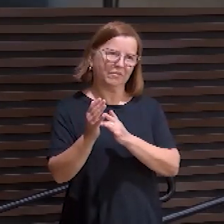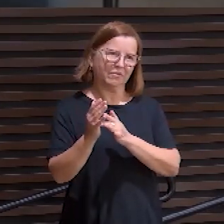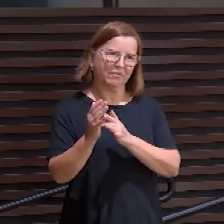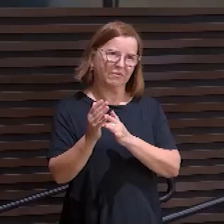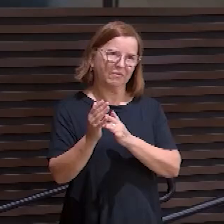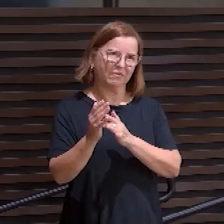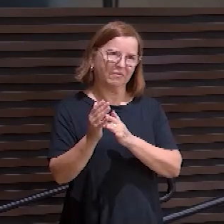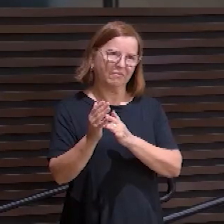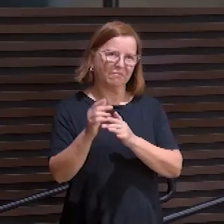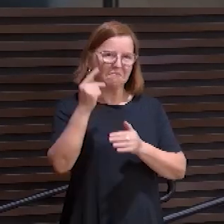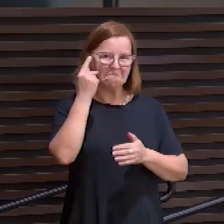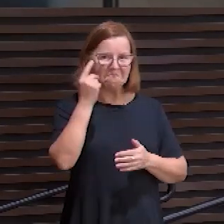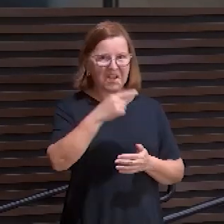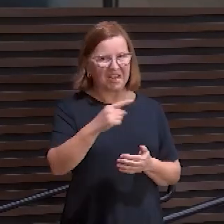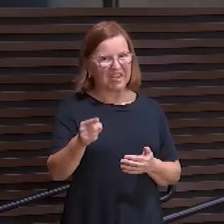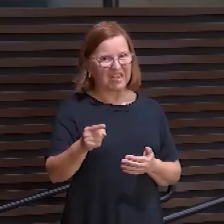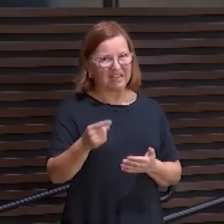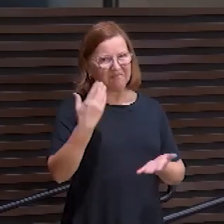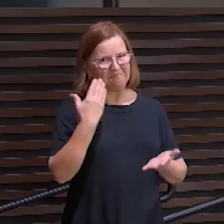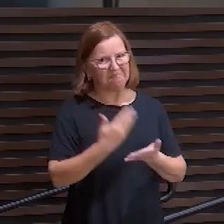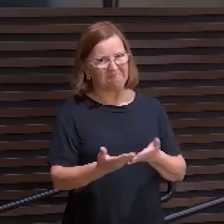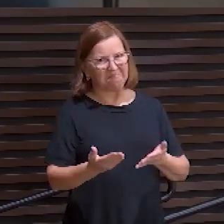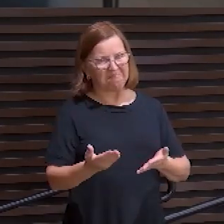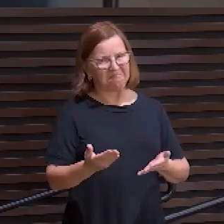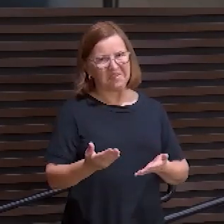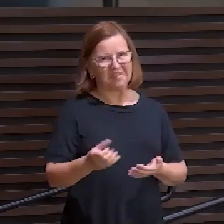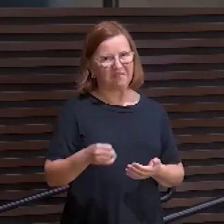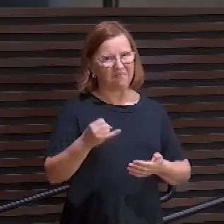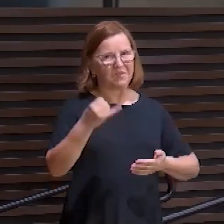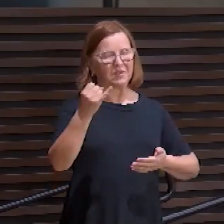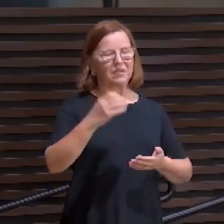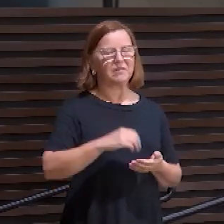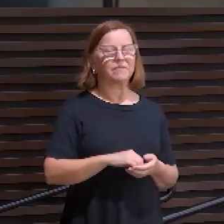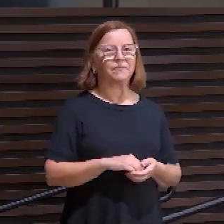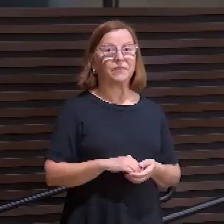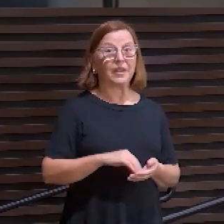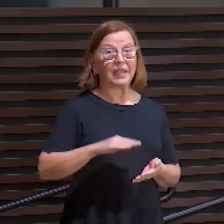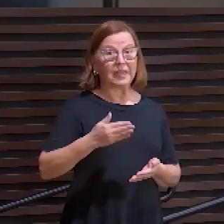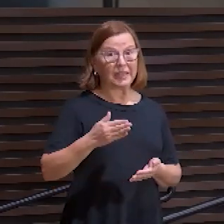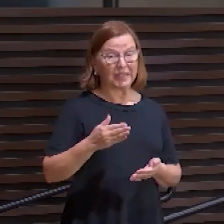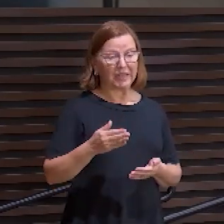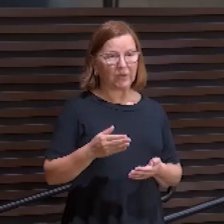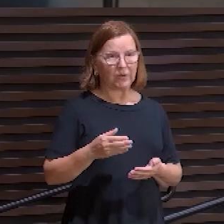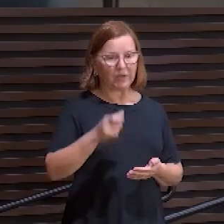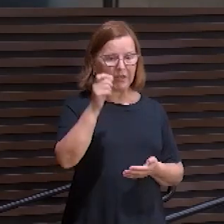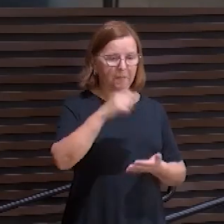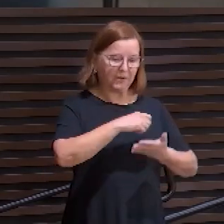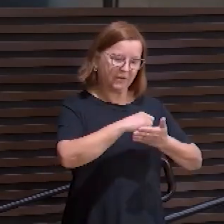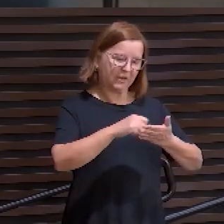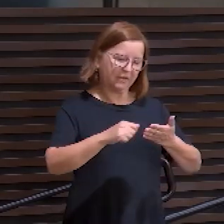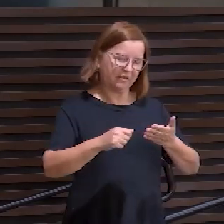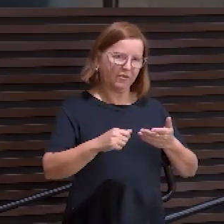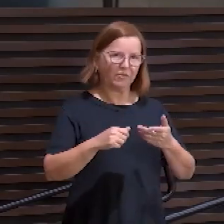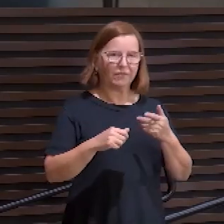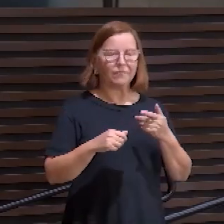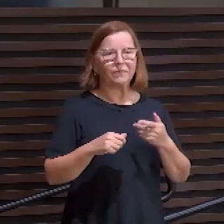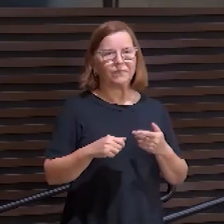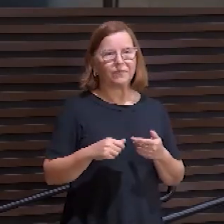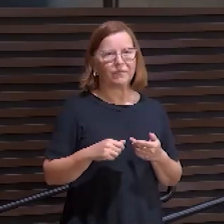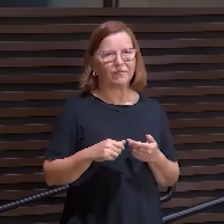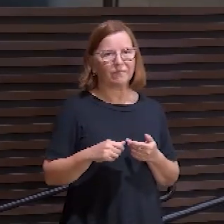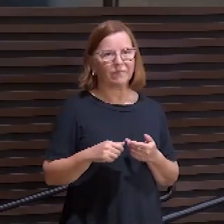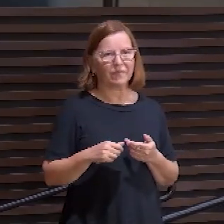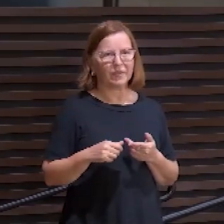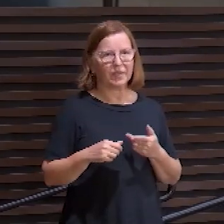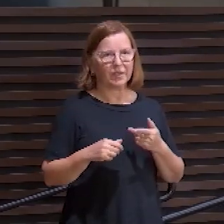sabor. Então ele está dizendo, olha, eu estou aqui um pouco impedido. Ele está sob